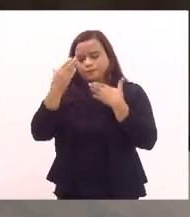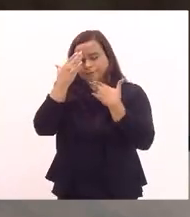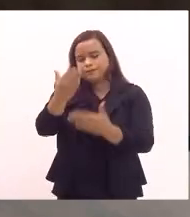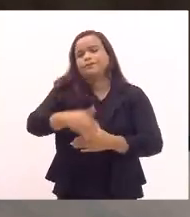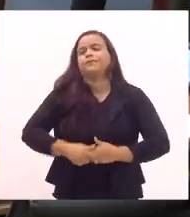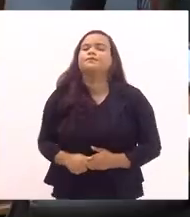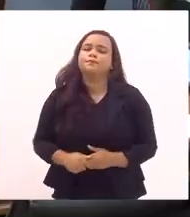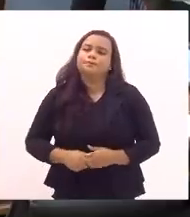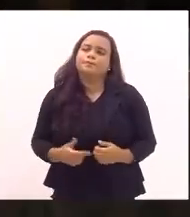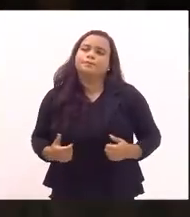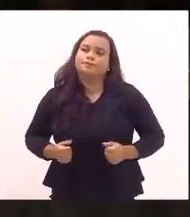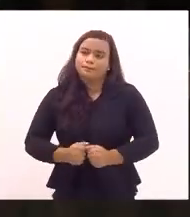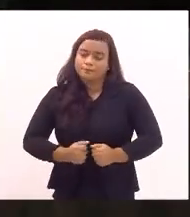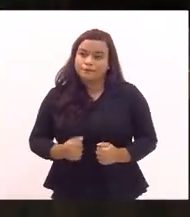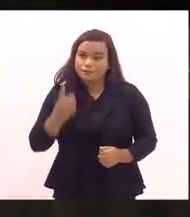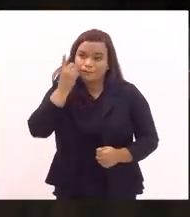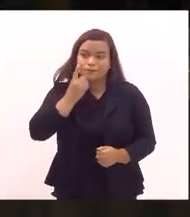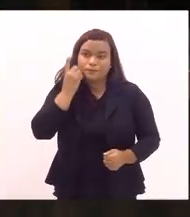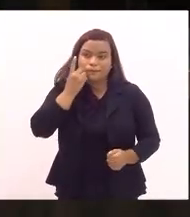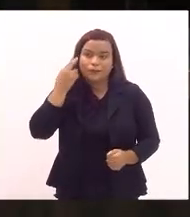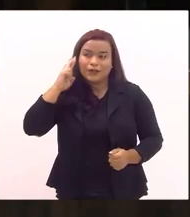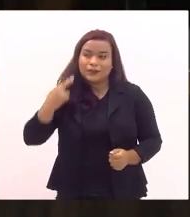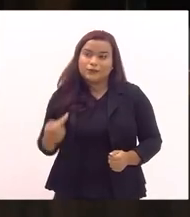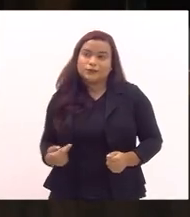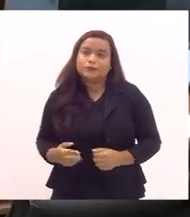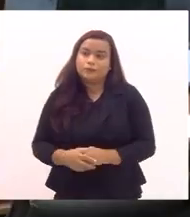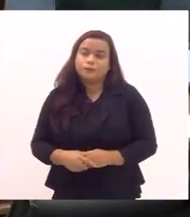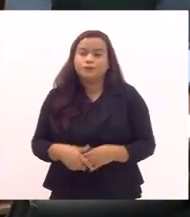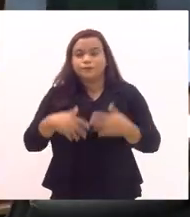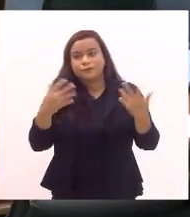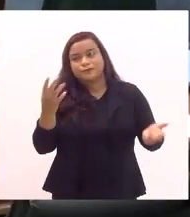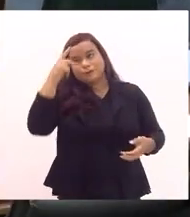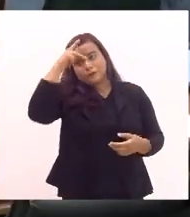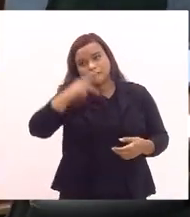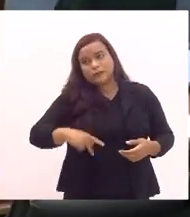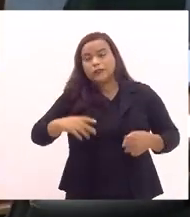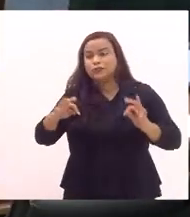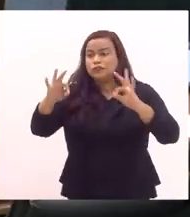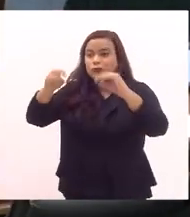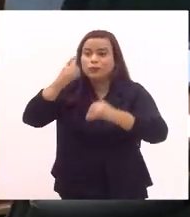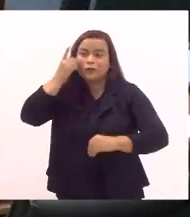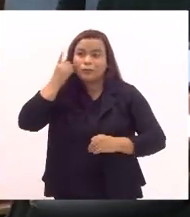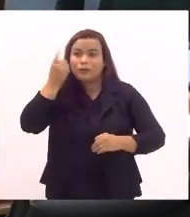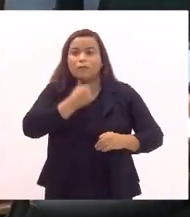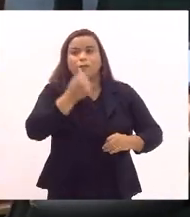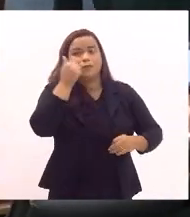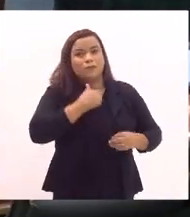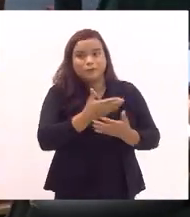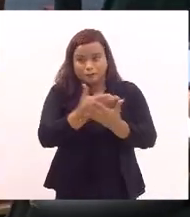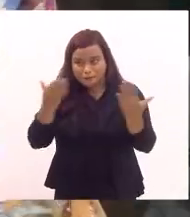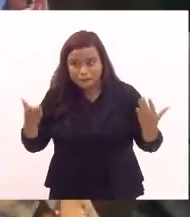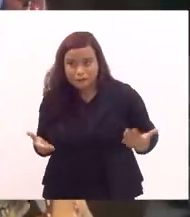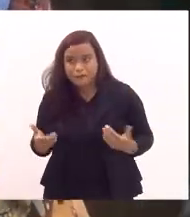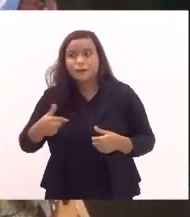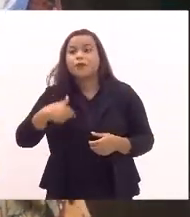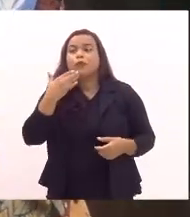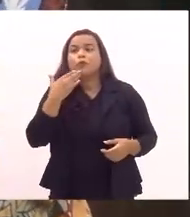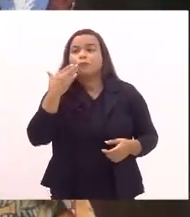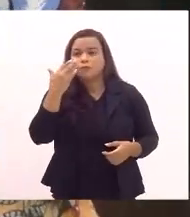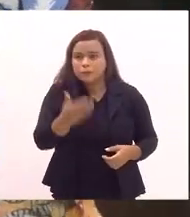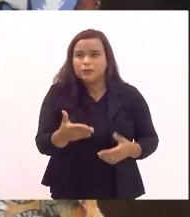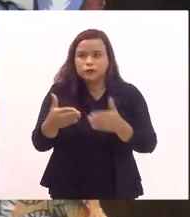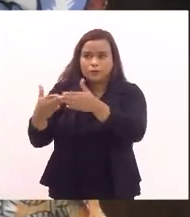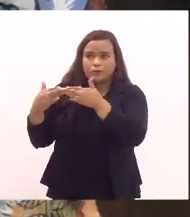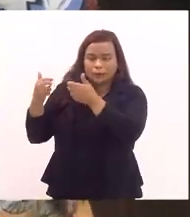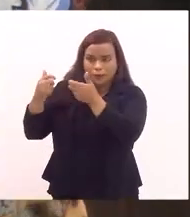Obrigado Deputado a Renata Presidente senhoras deputadas e senhores deputados eu pedi esse